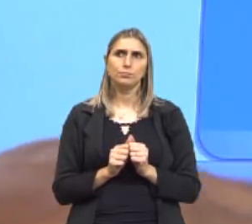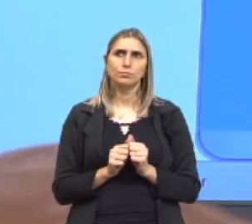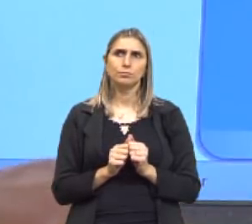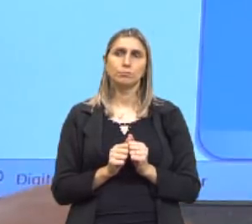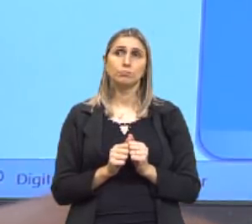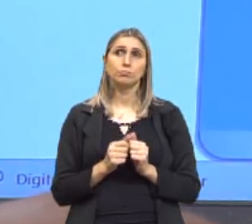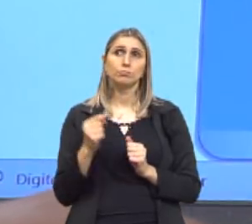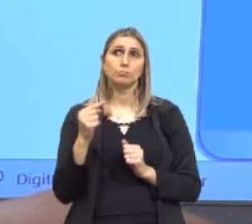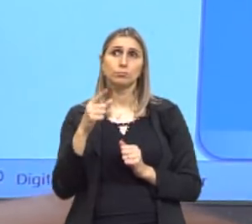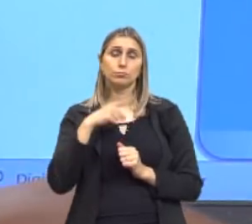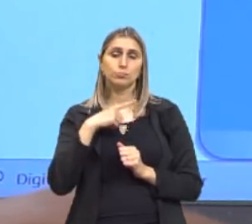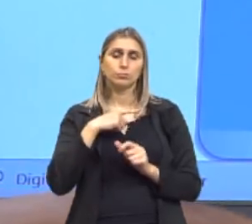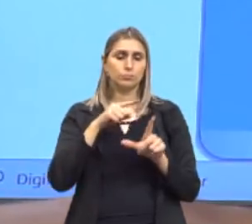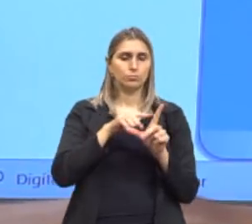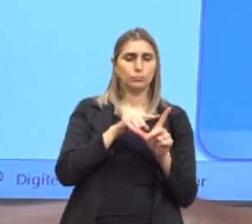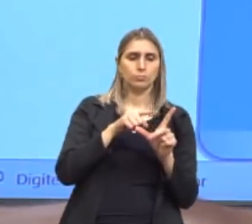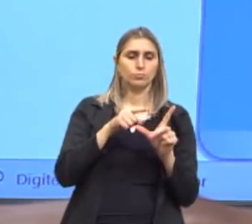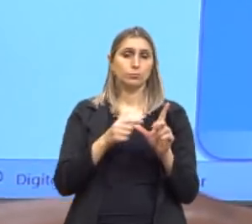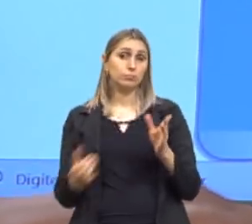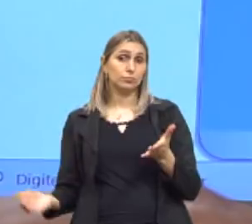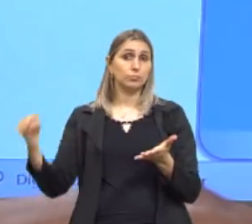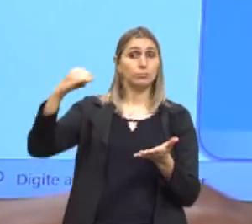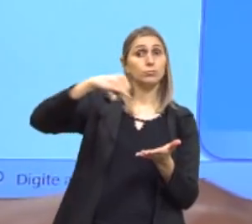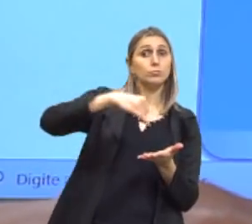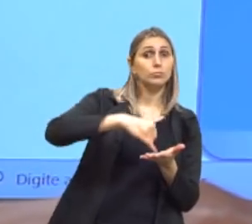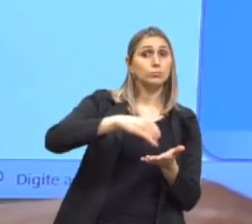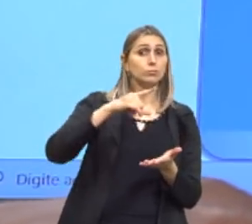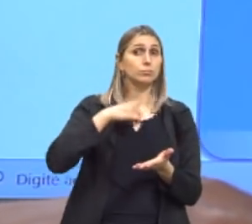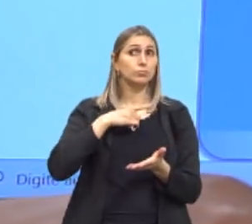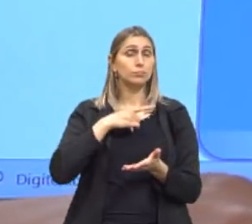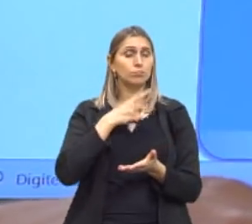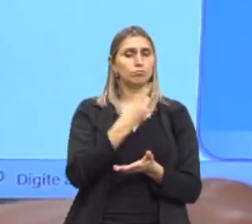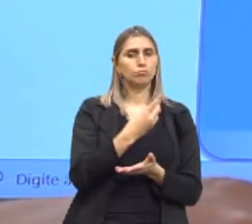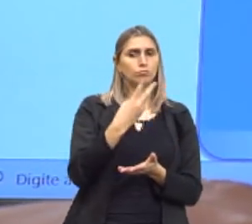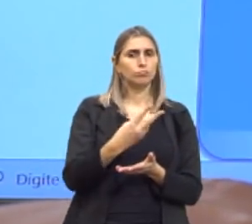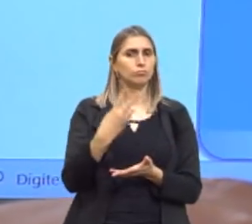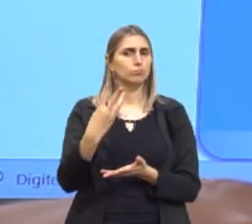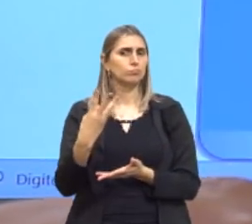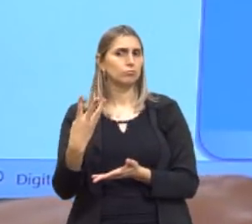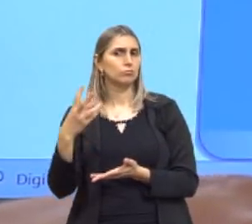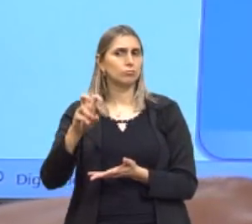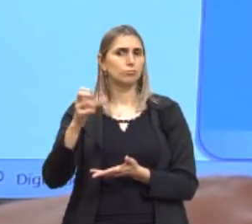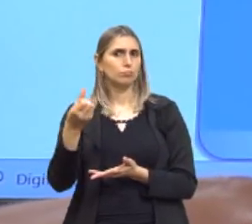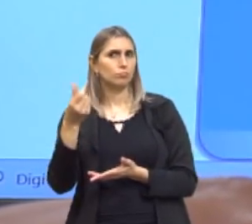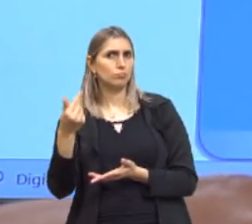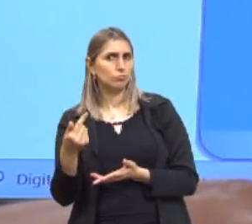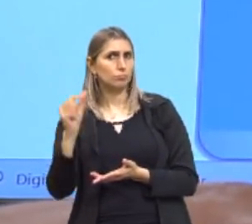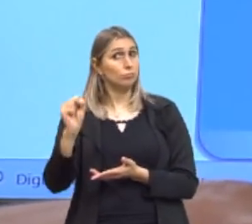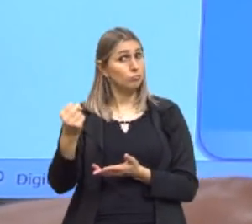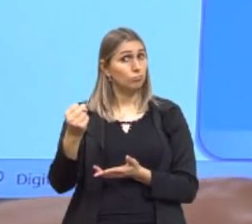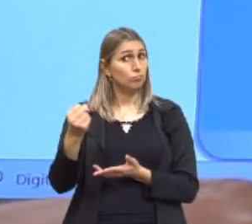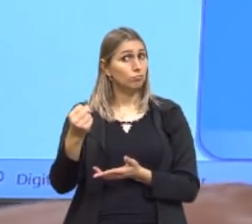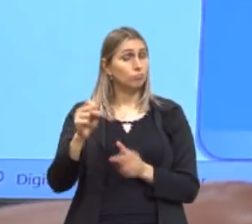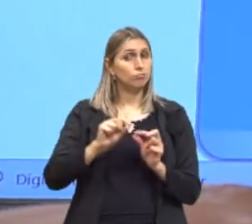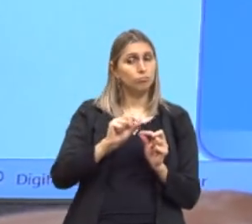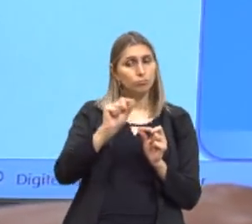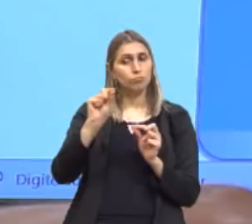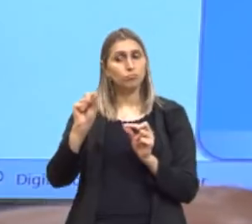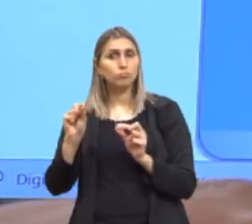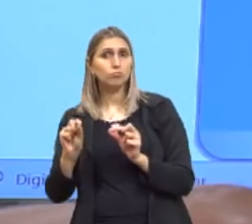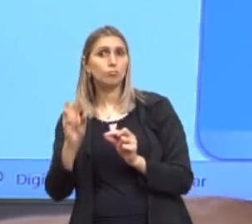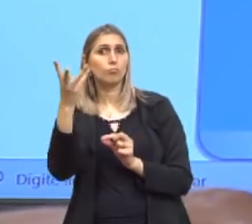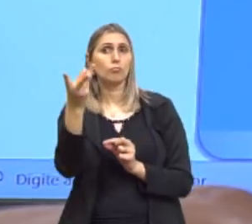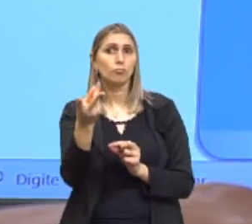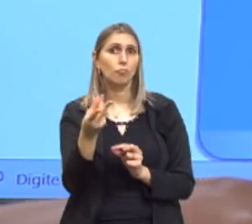Então, aqui eu tenho um ângulo de incidência. E agora eu vou ter 1, 2, 3, 4, 5, 6, 7, 8. Você pode contar